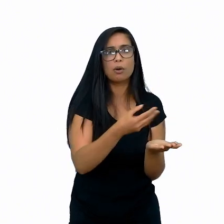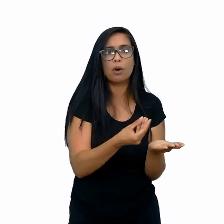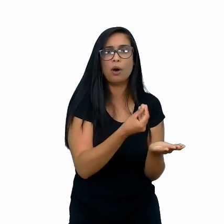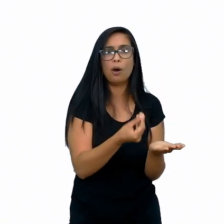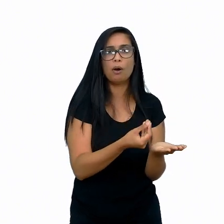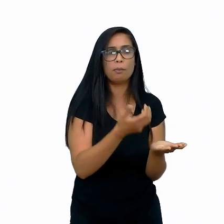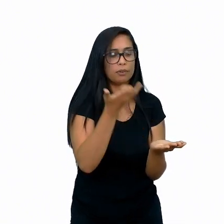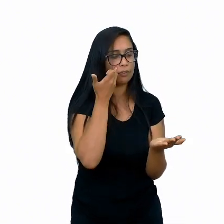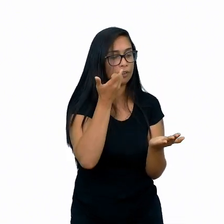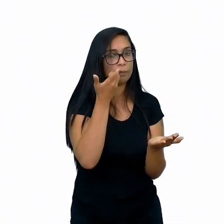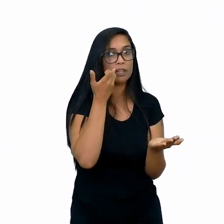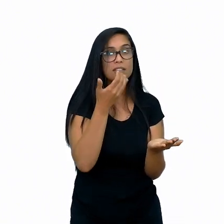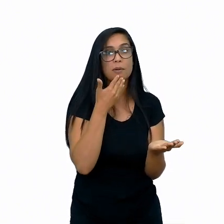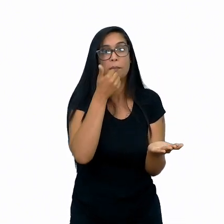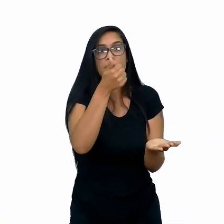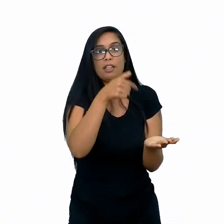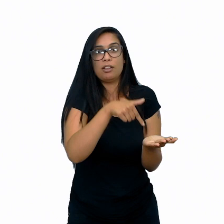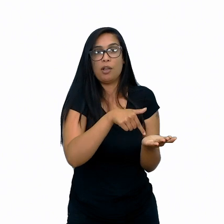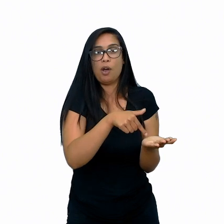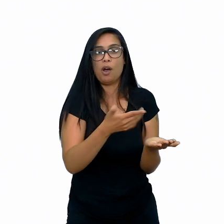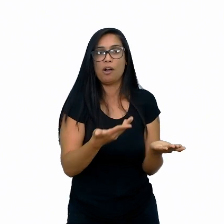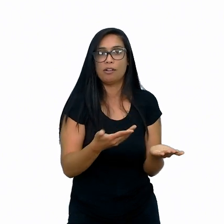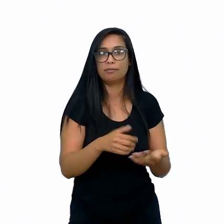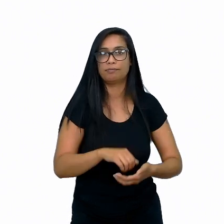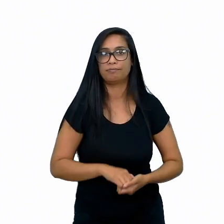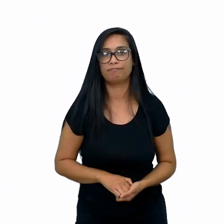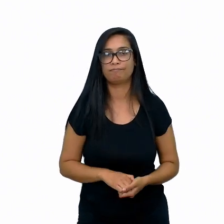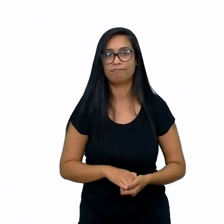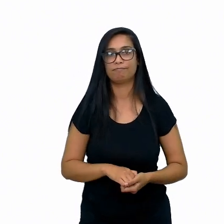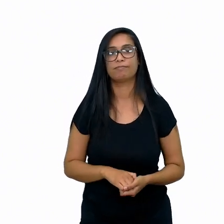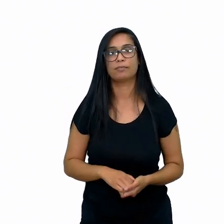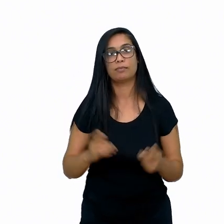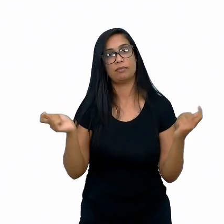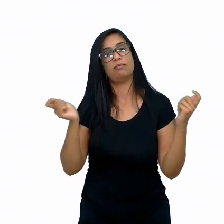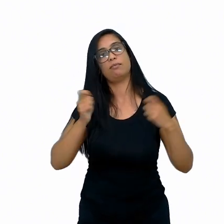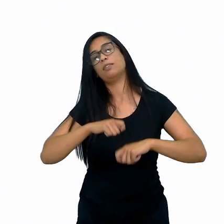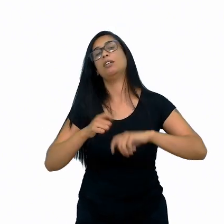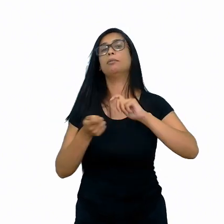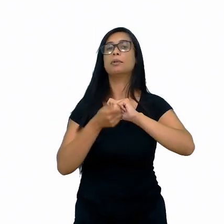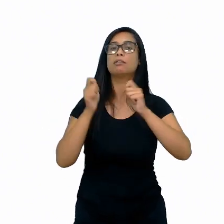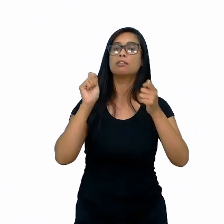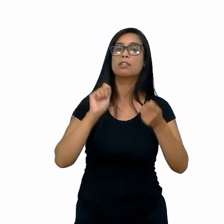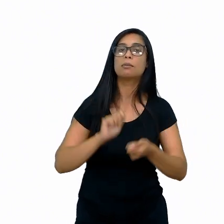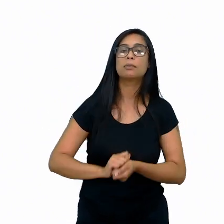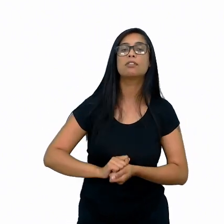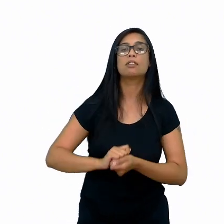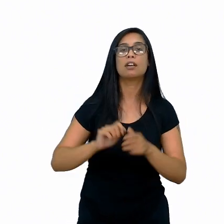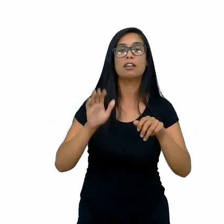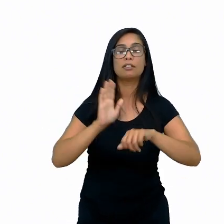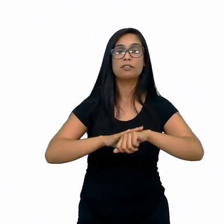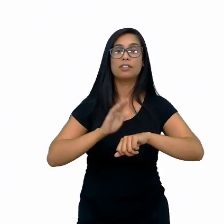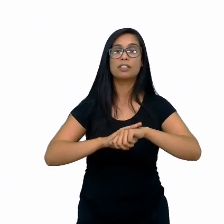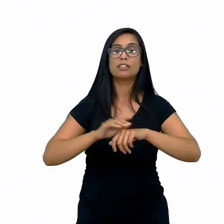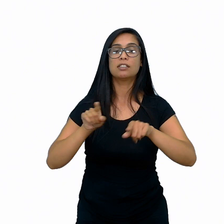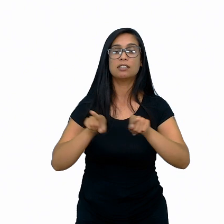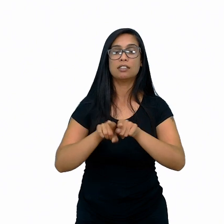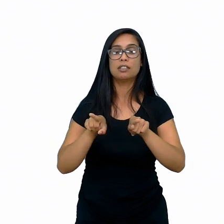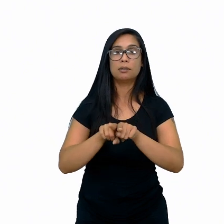ou curiosos deverão ou poderão ser utilizados para a produção do Você Sabia